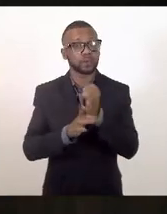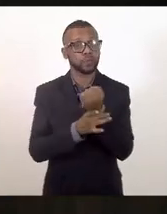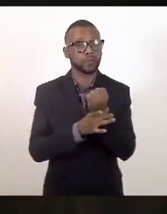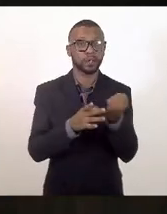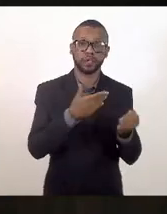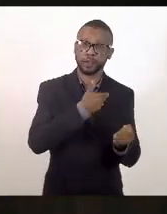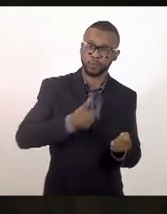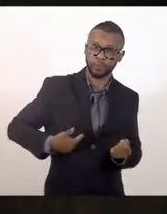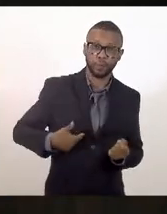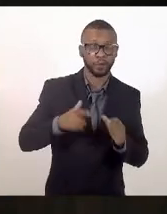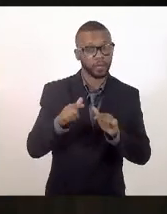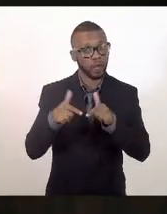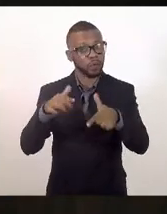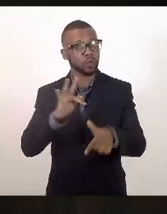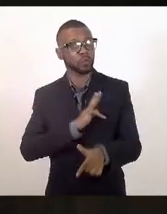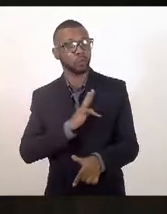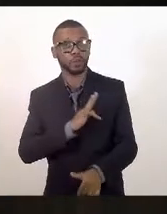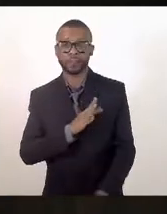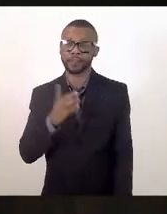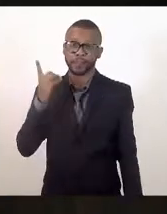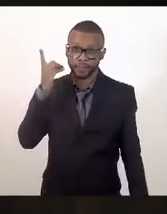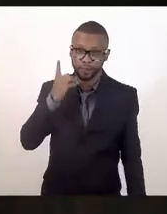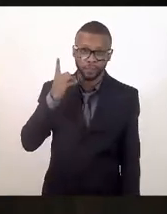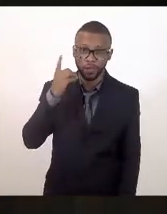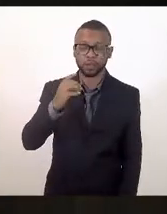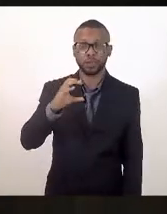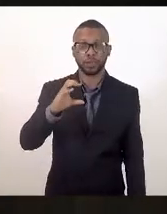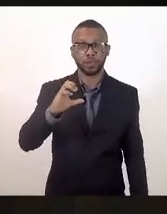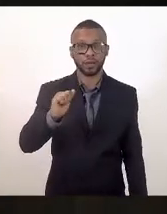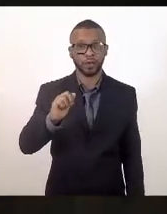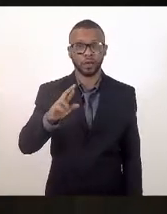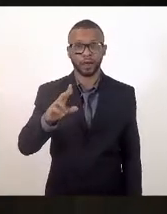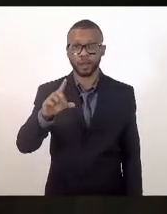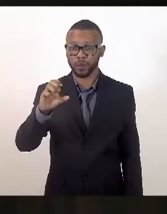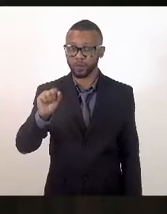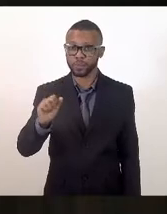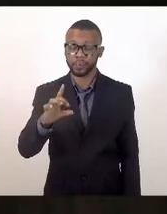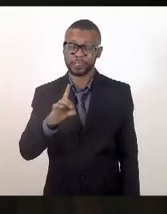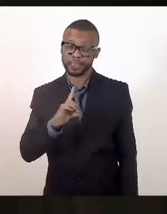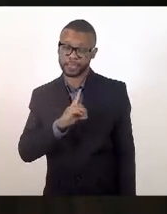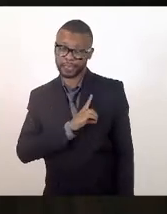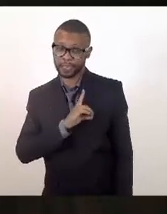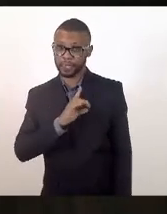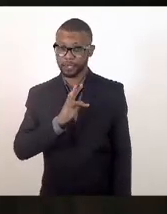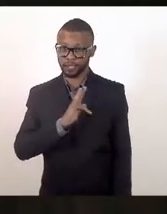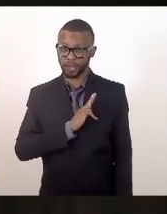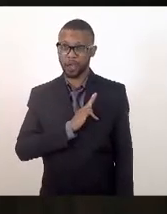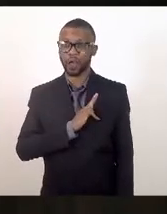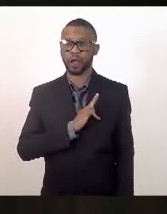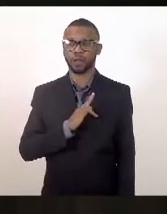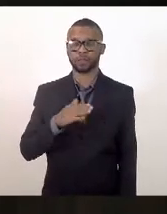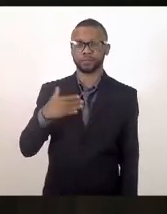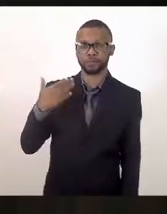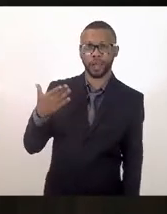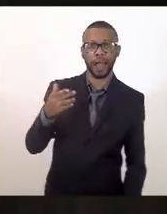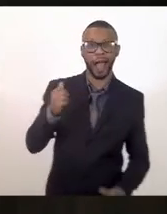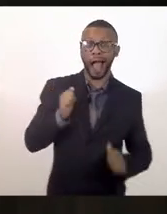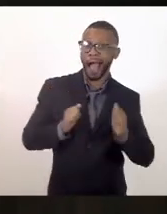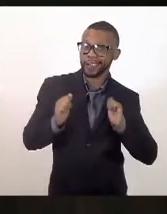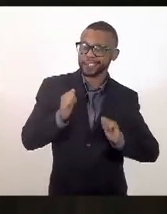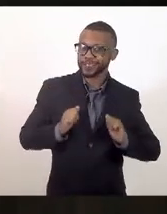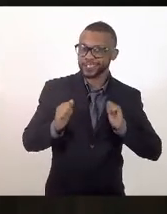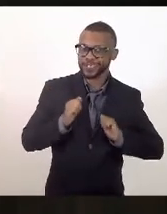deputado Carlos Delegado artista, ator,